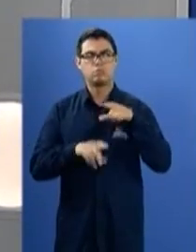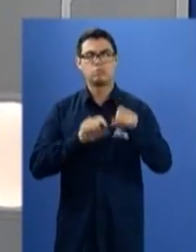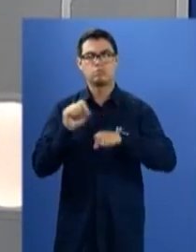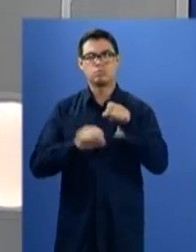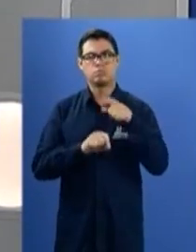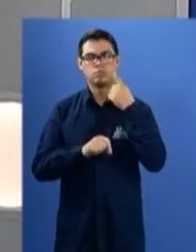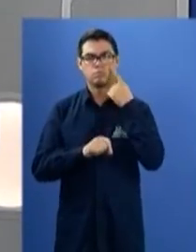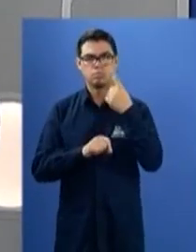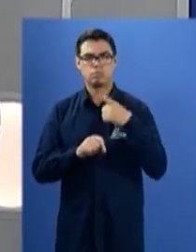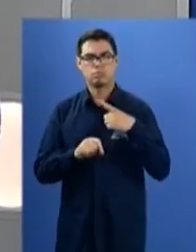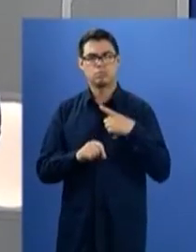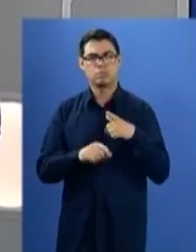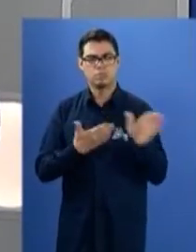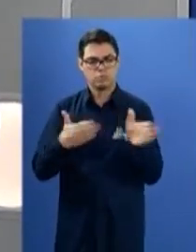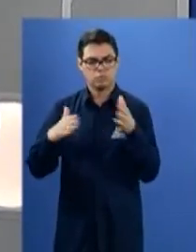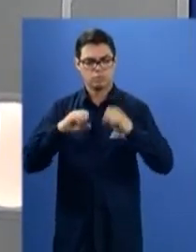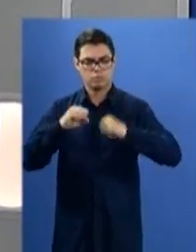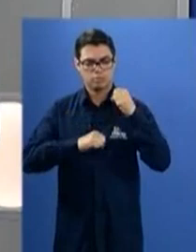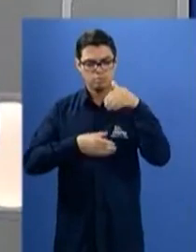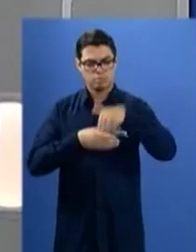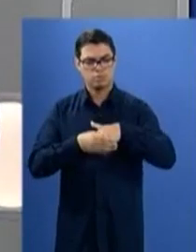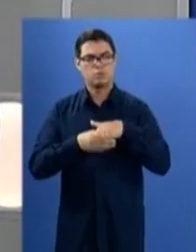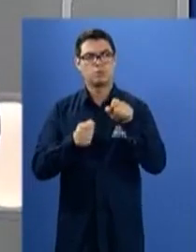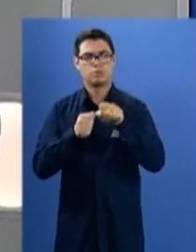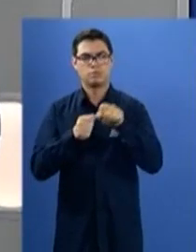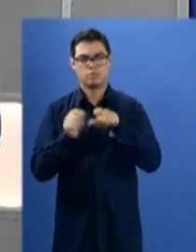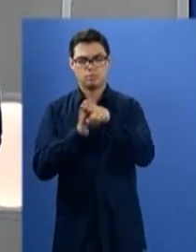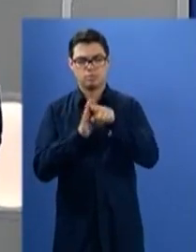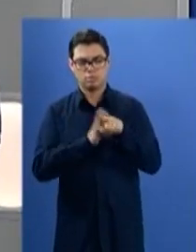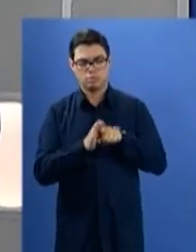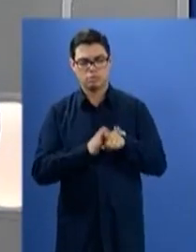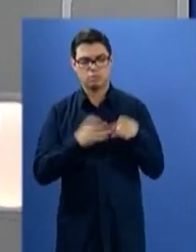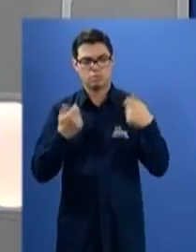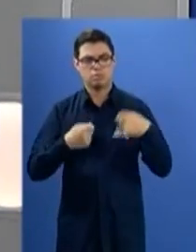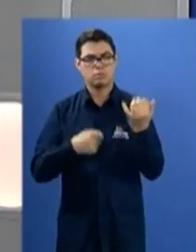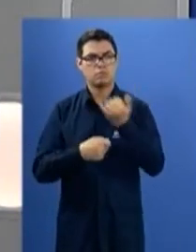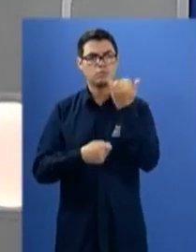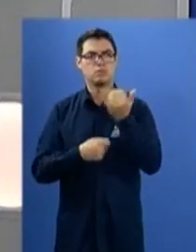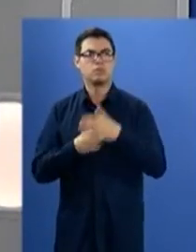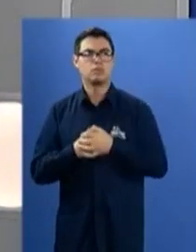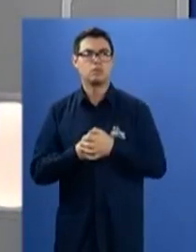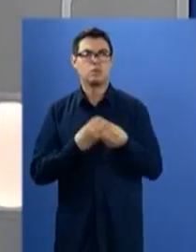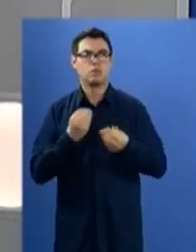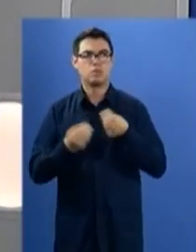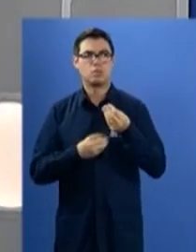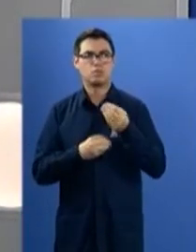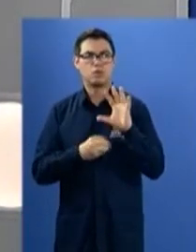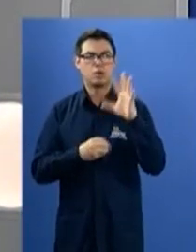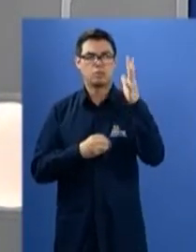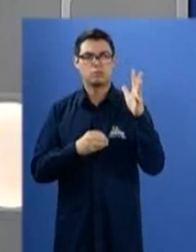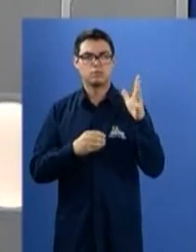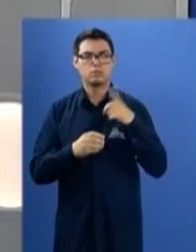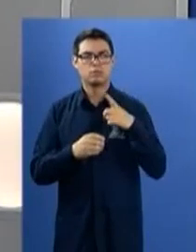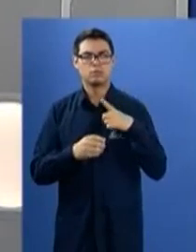produtivos industriais e devem ser analisados sempre quando a